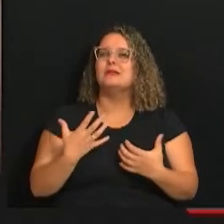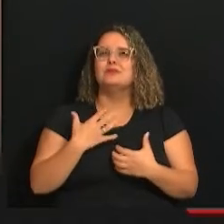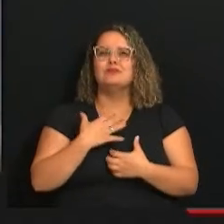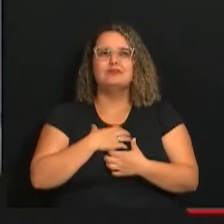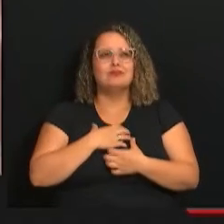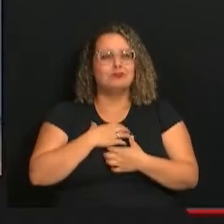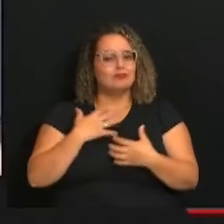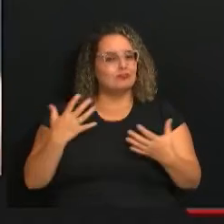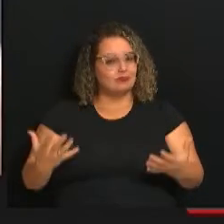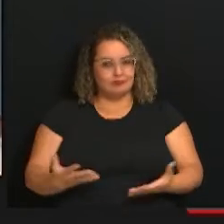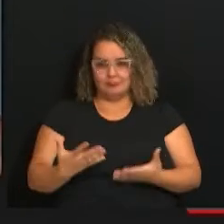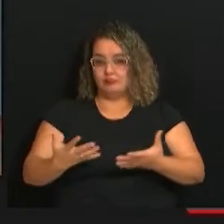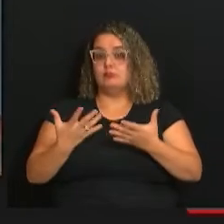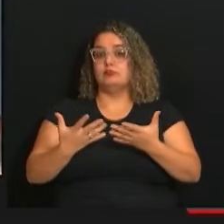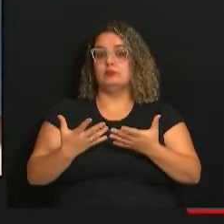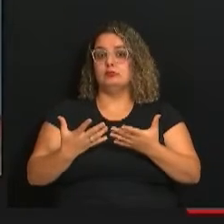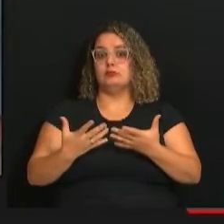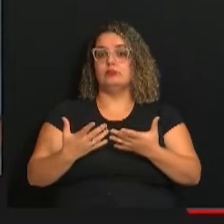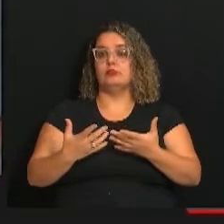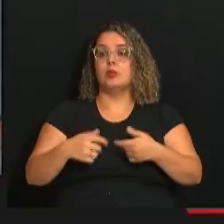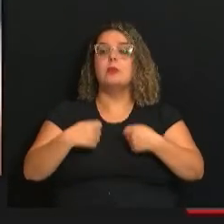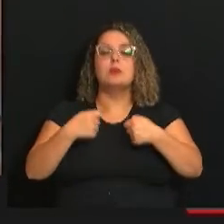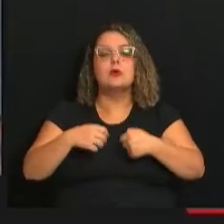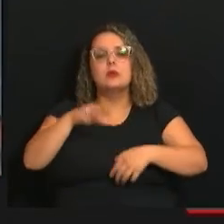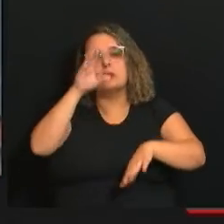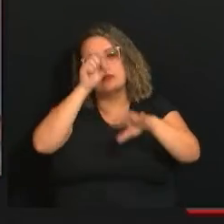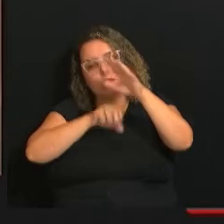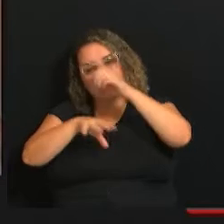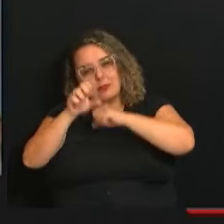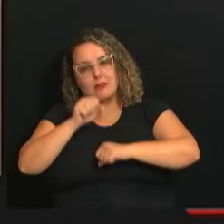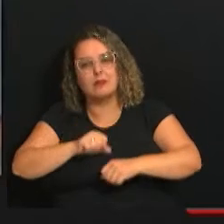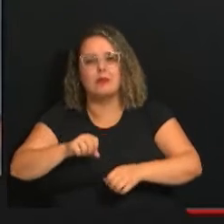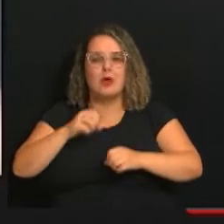bipolaridade, o transtorno bipolar, tem muitas facetas, mas